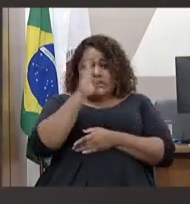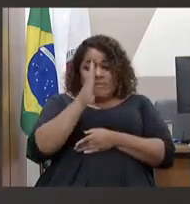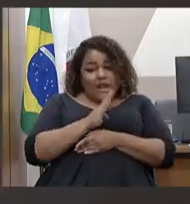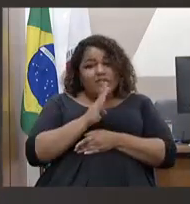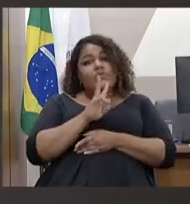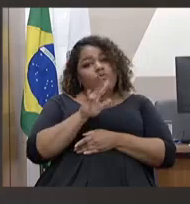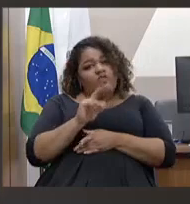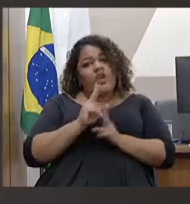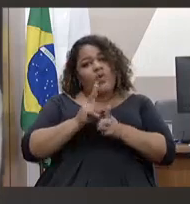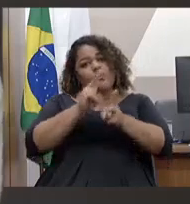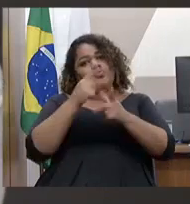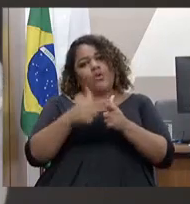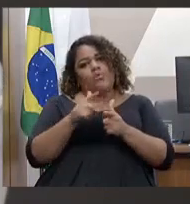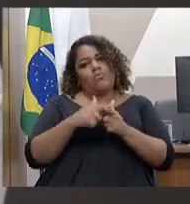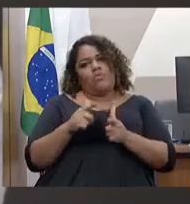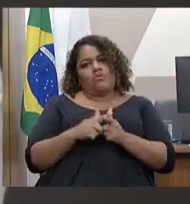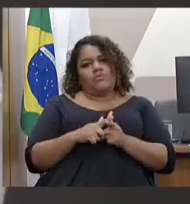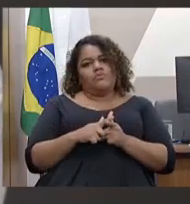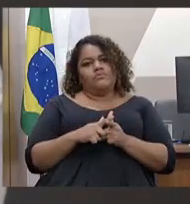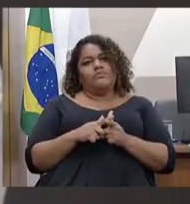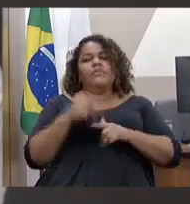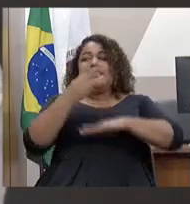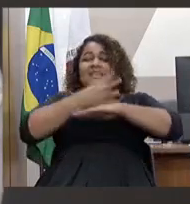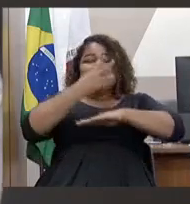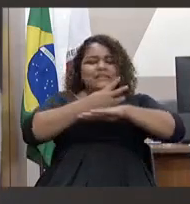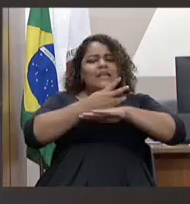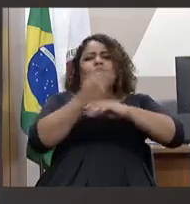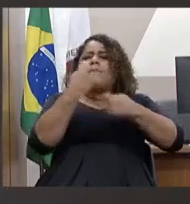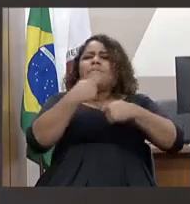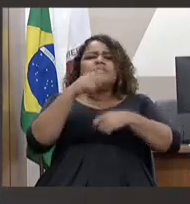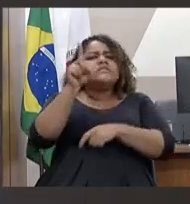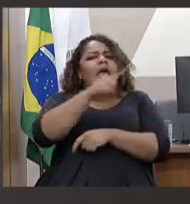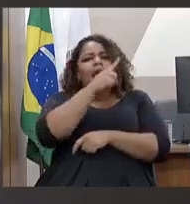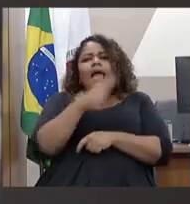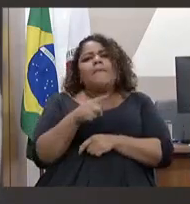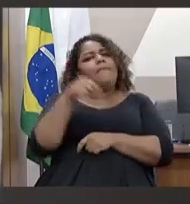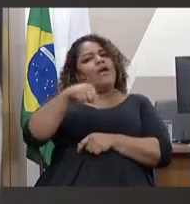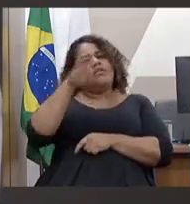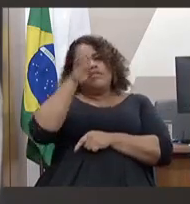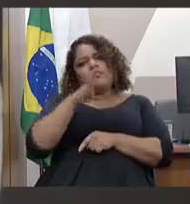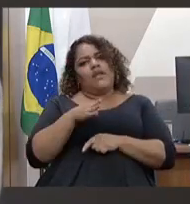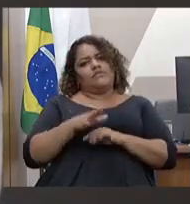com esse negócio de terceirização no Brasil isso tem que acabar